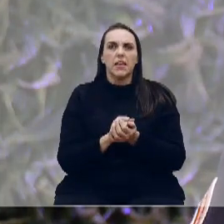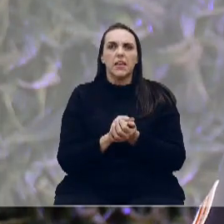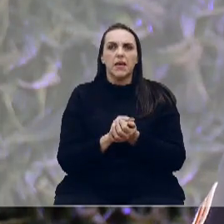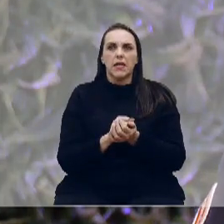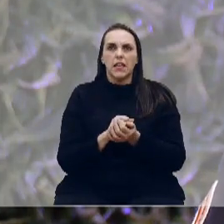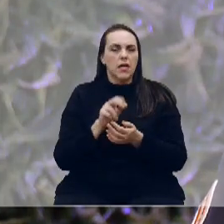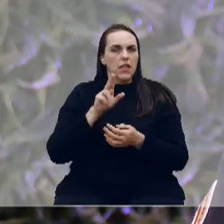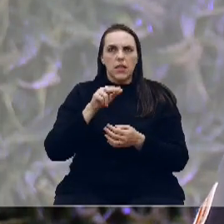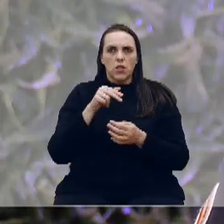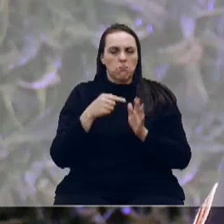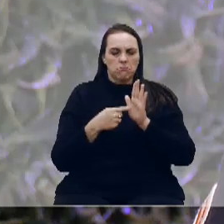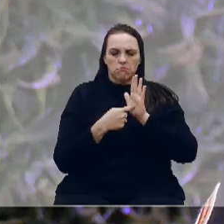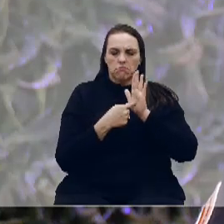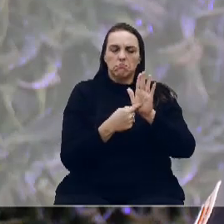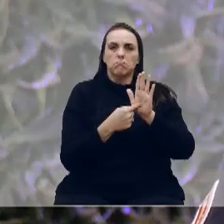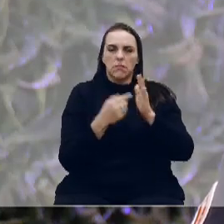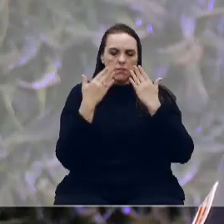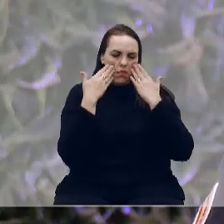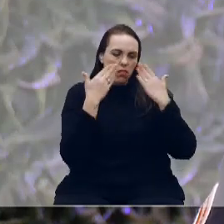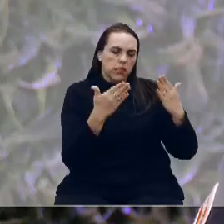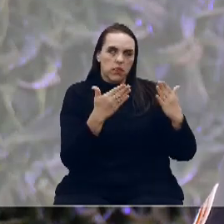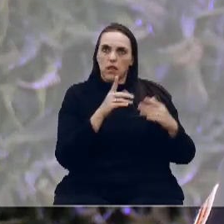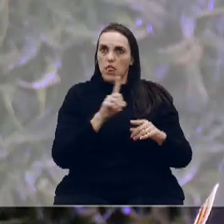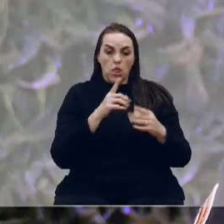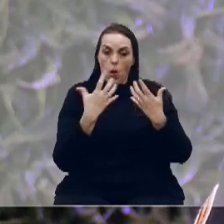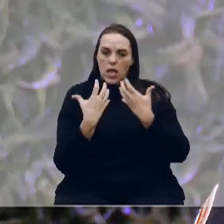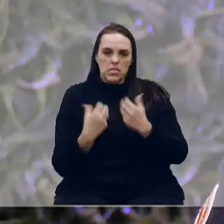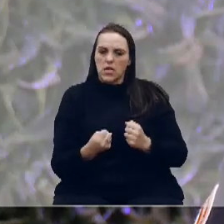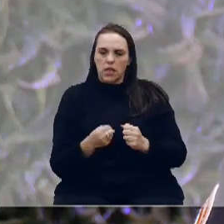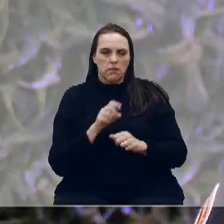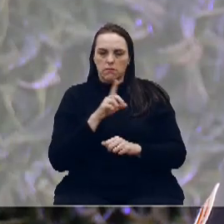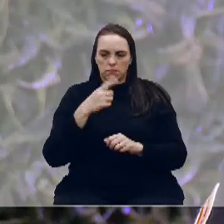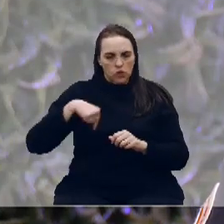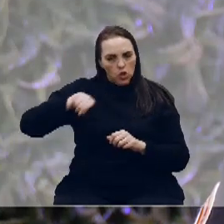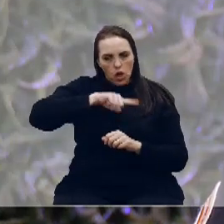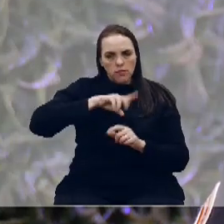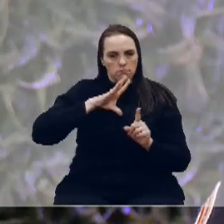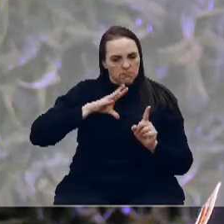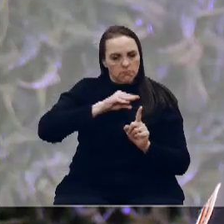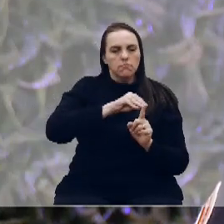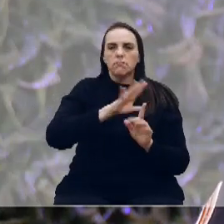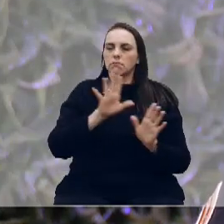não permitem as situações acontecendo. Então, nós temos um grupo